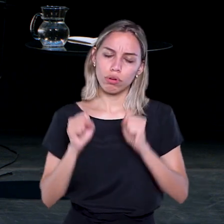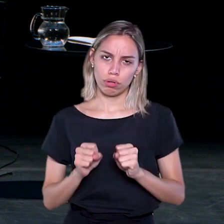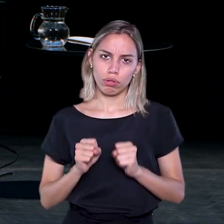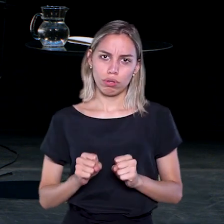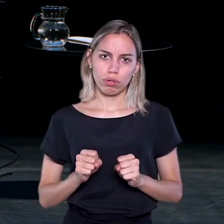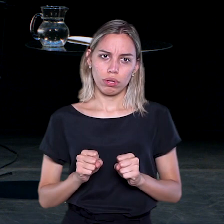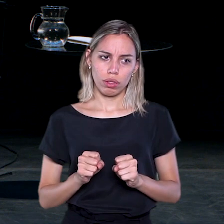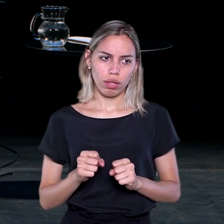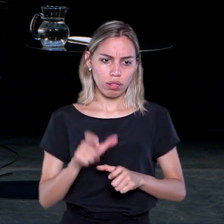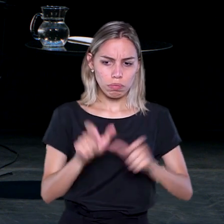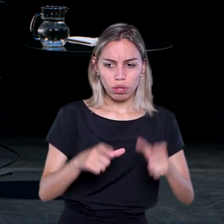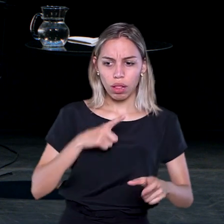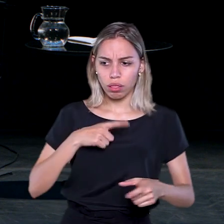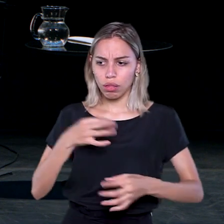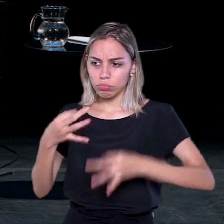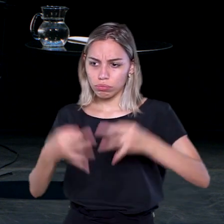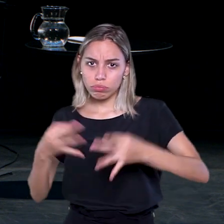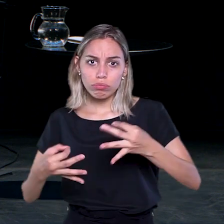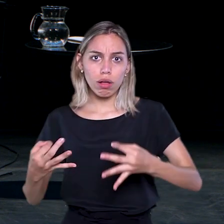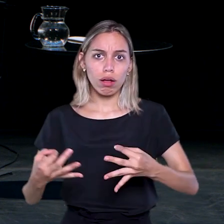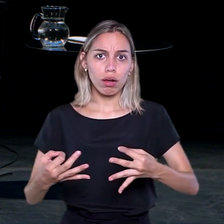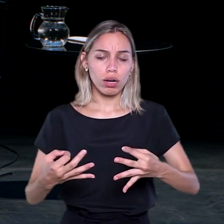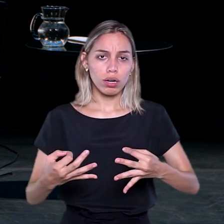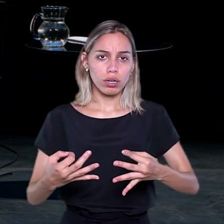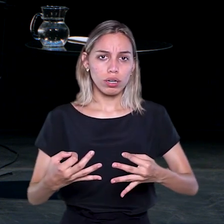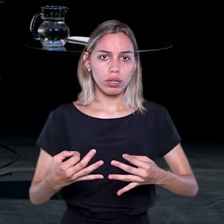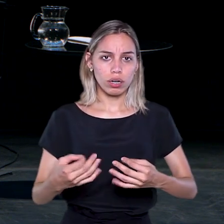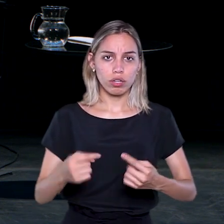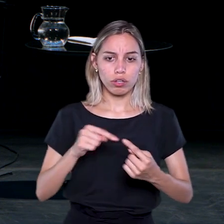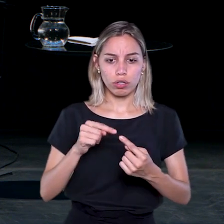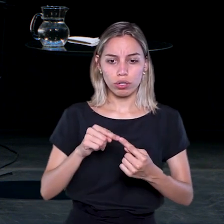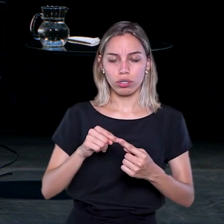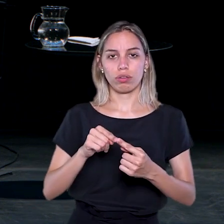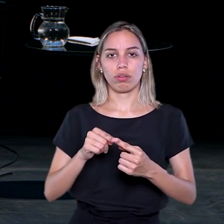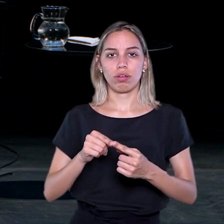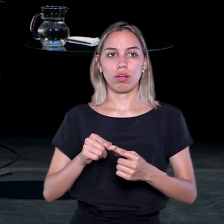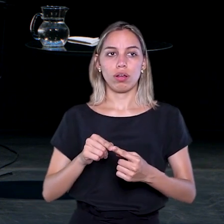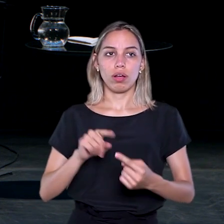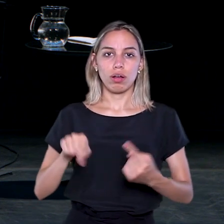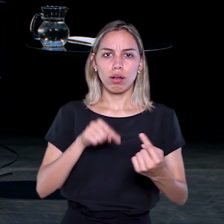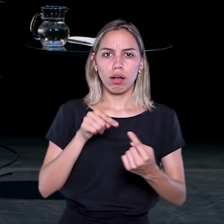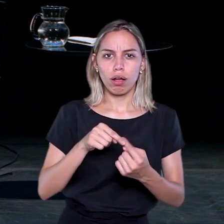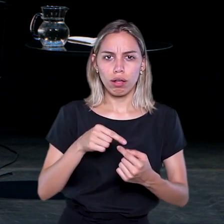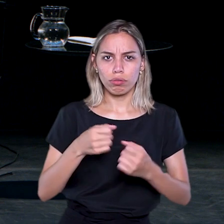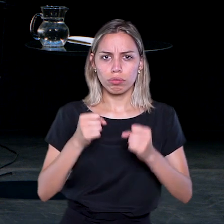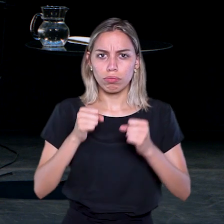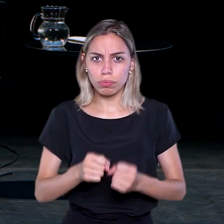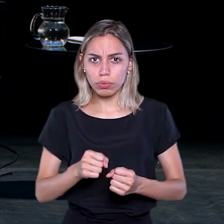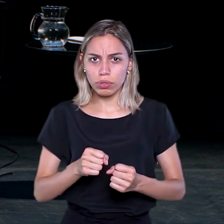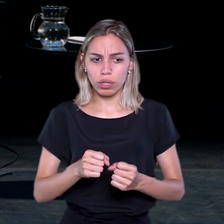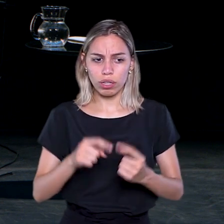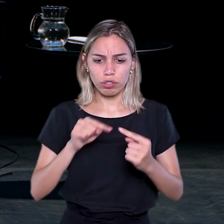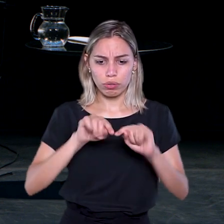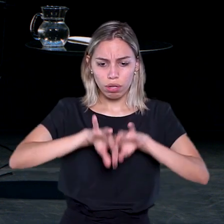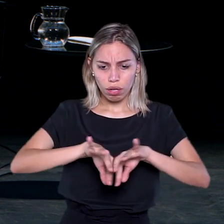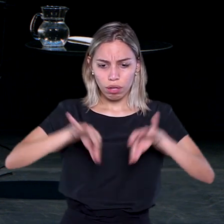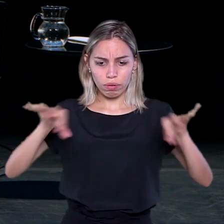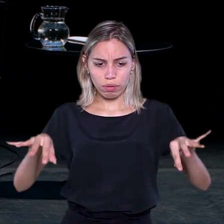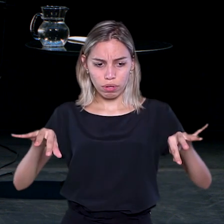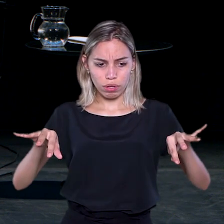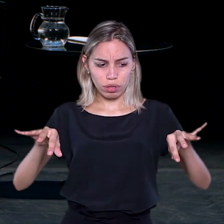competindo, né, de maneira justa. Afinal, o princípio meritocrático ele surge para afastar os privilégios do Estado absolutista. Mas será que